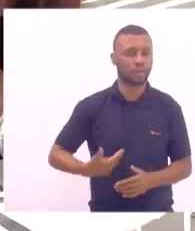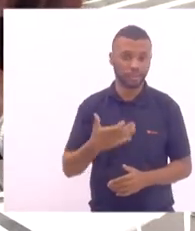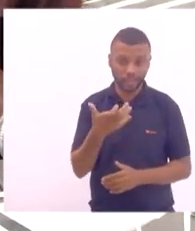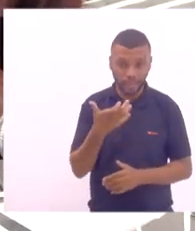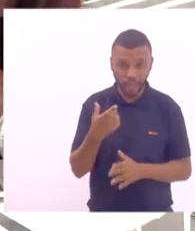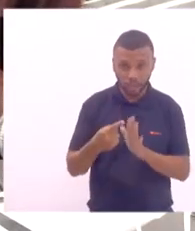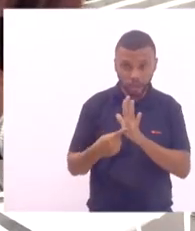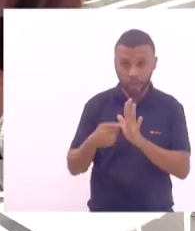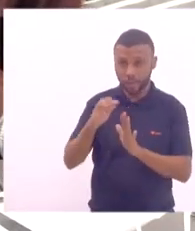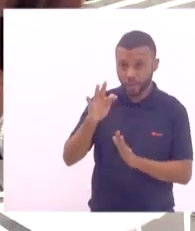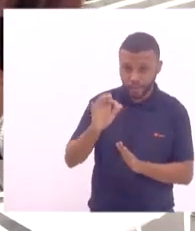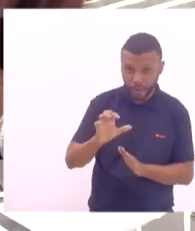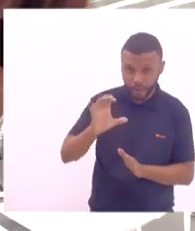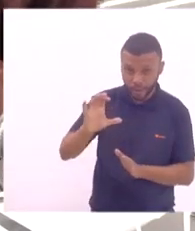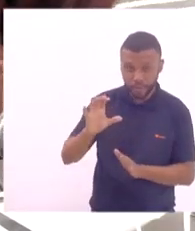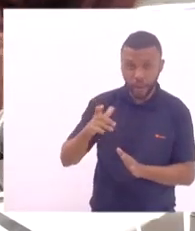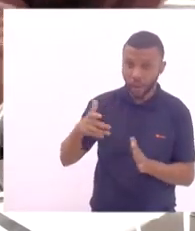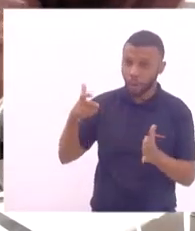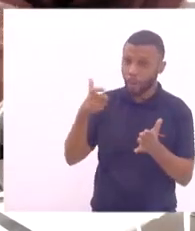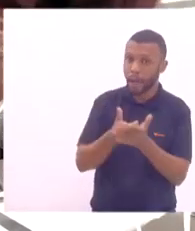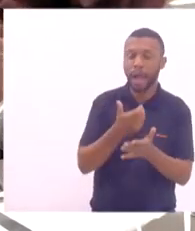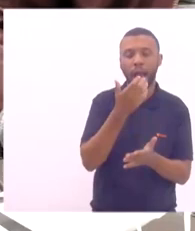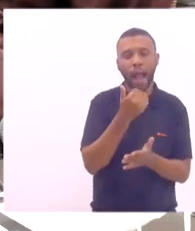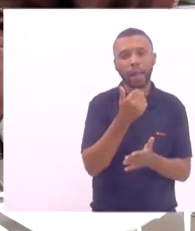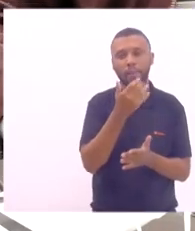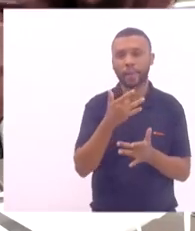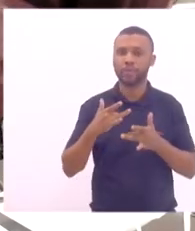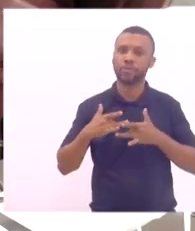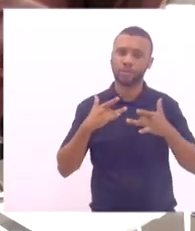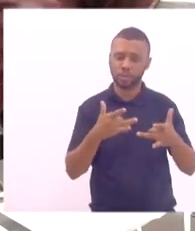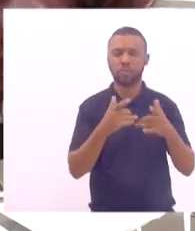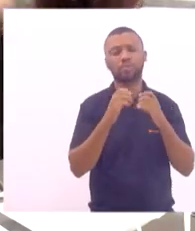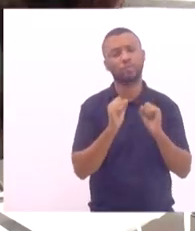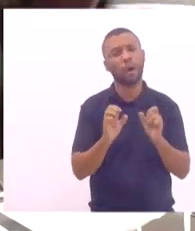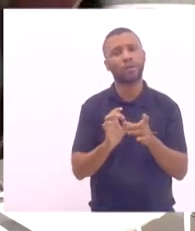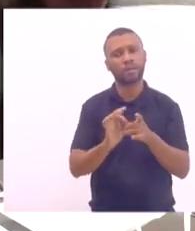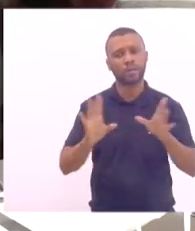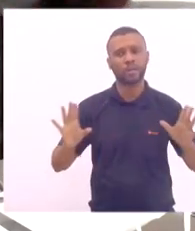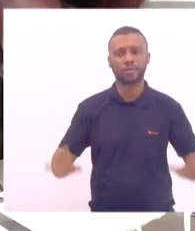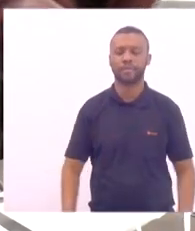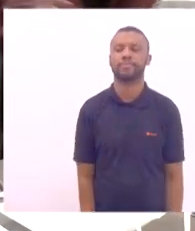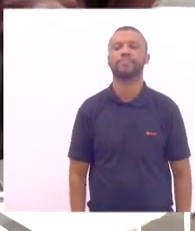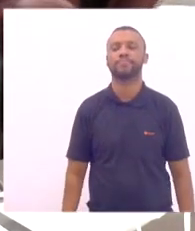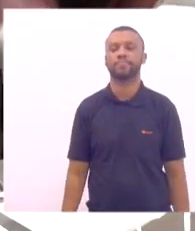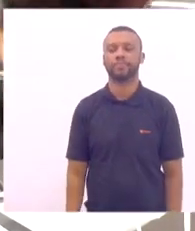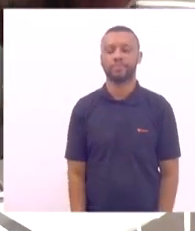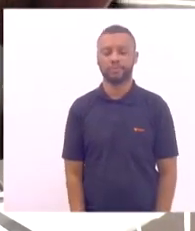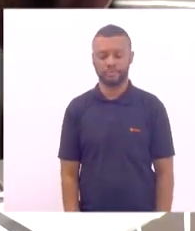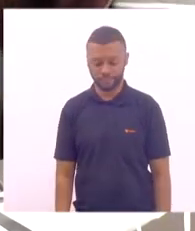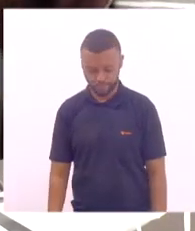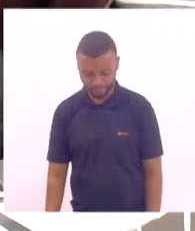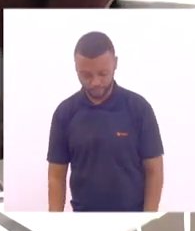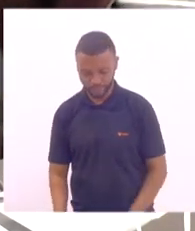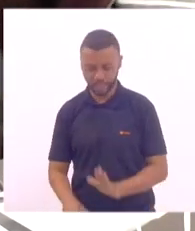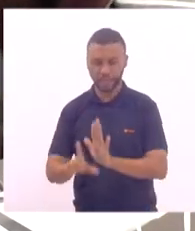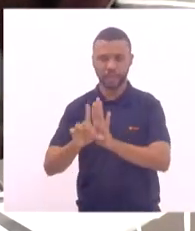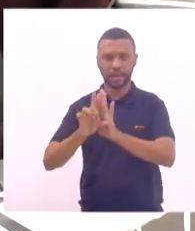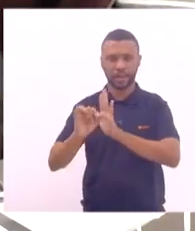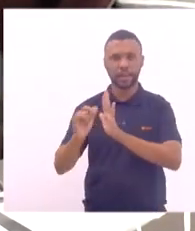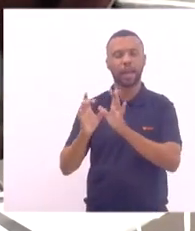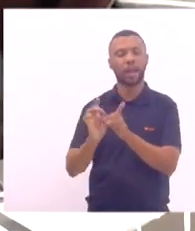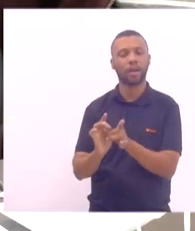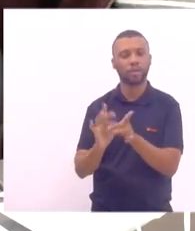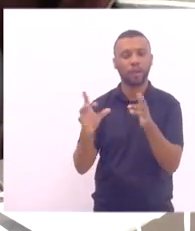o FEC para comprar alimentos para entrega direta, doação, pode, entendeu? A lei ela é autorizativa, o artigo 7º